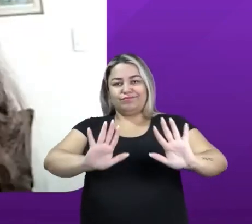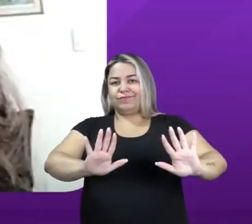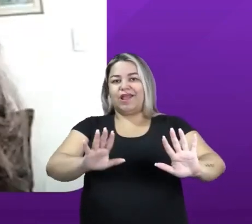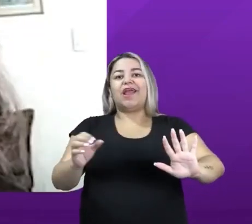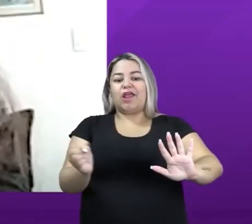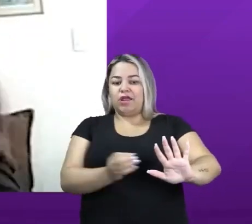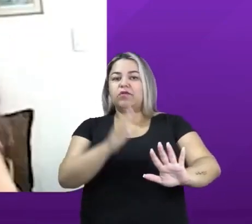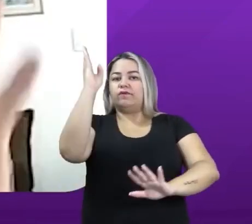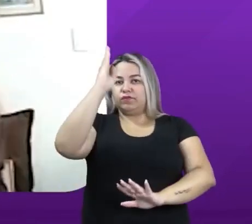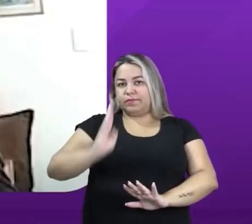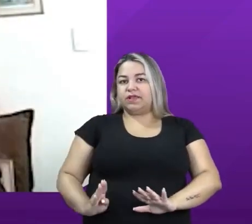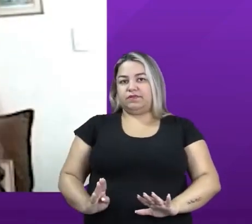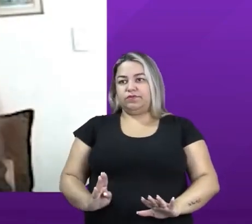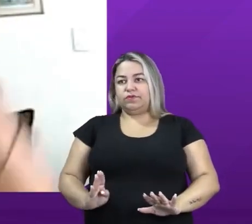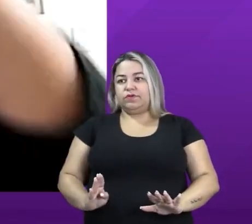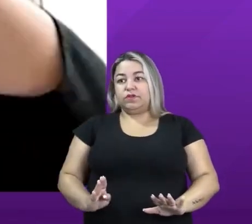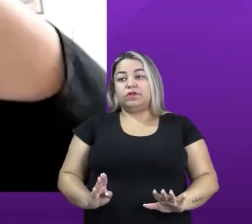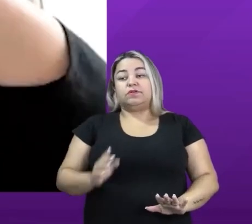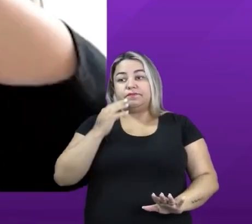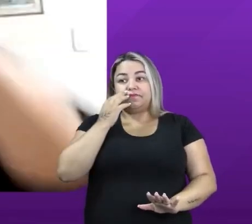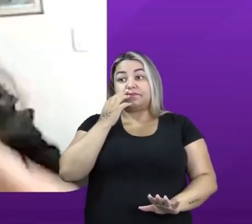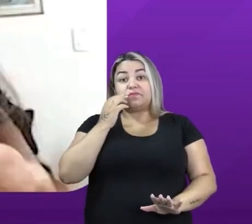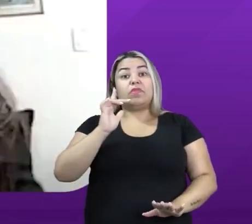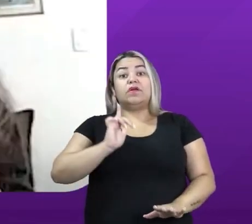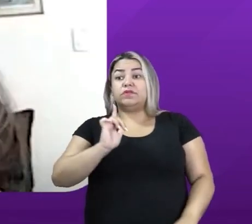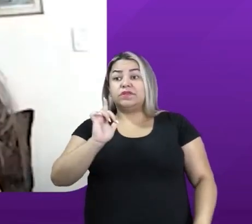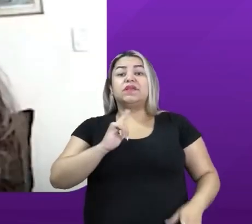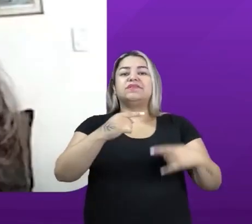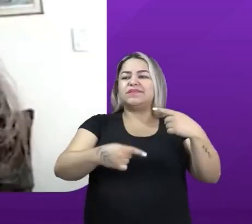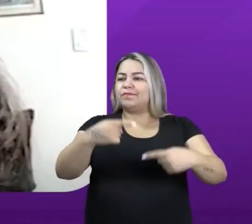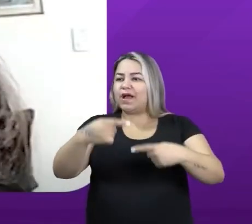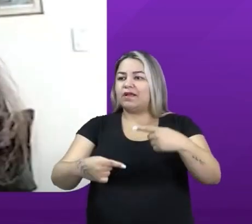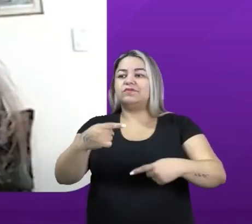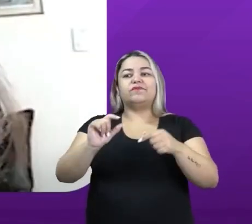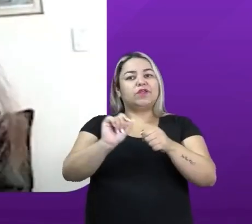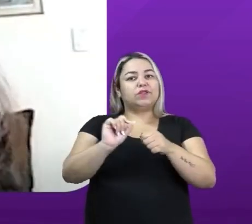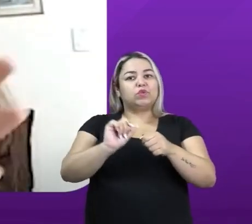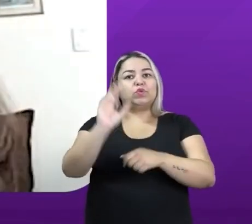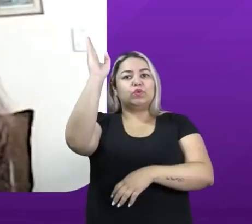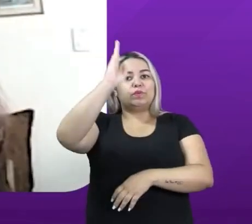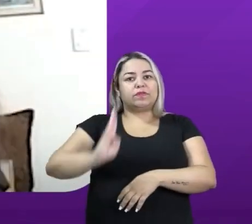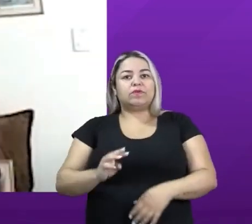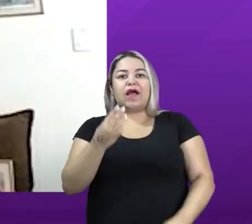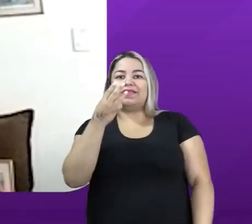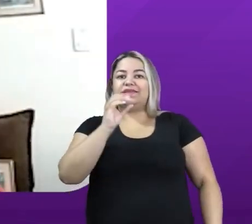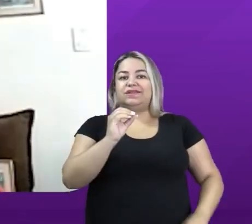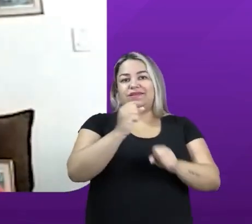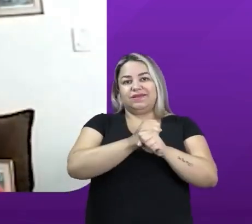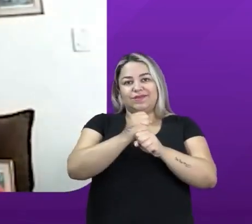nova no Brasil, No mínimo, a gente tem esse debate sendo feito no Brasil há 30